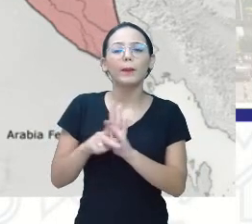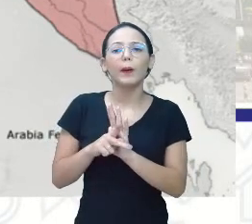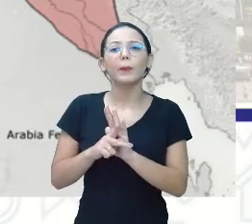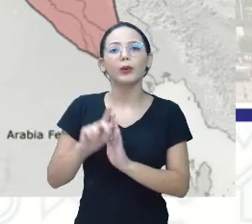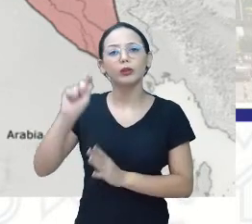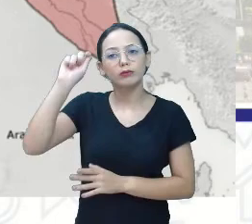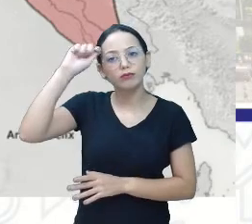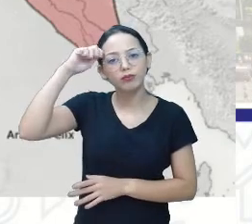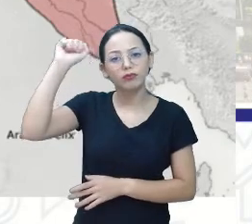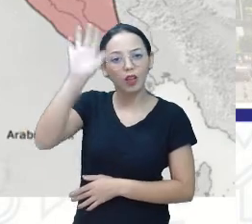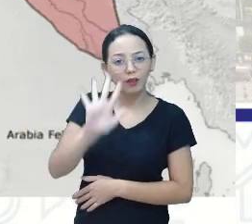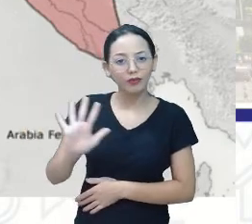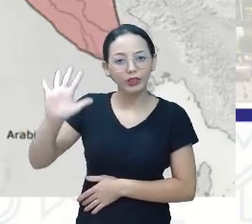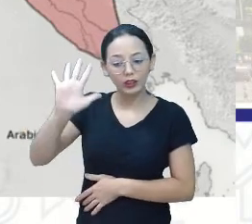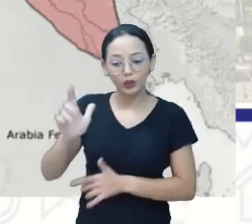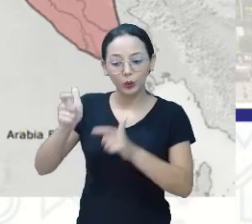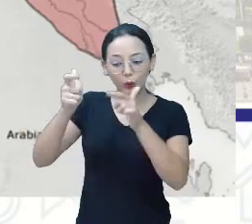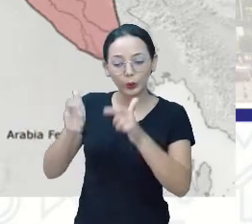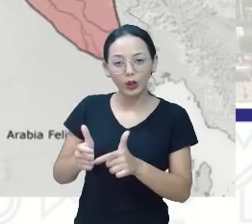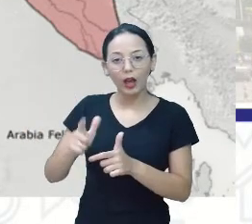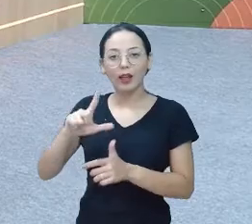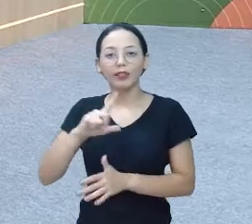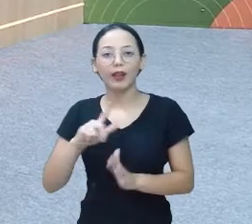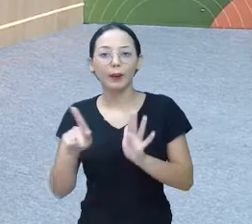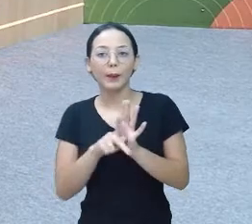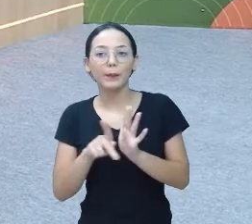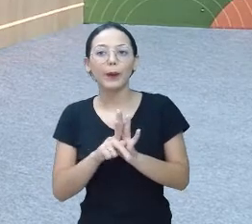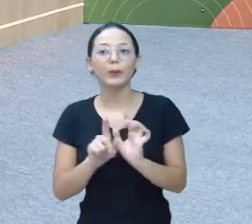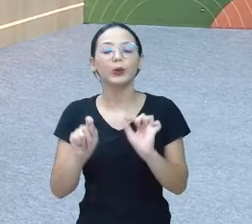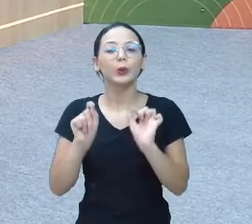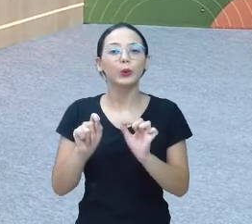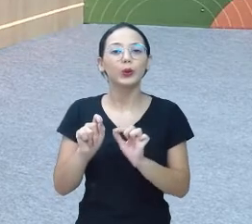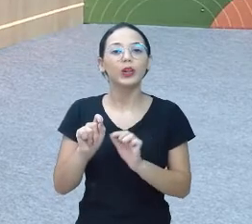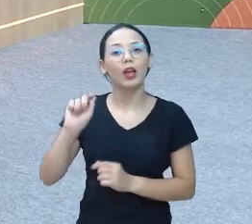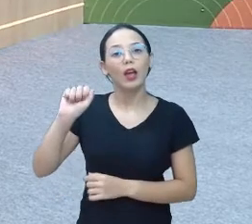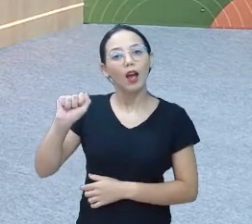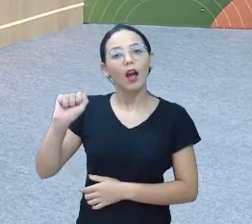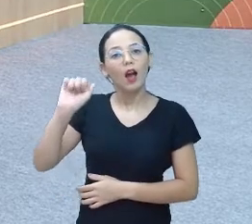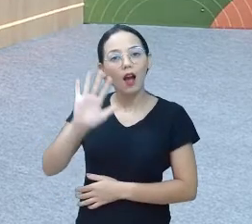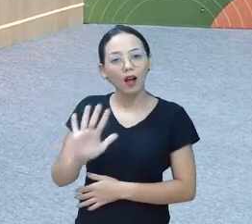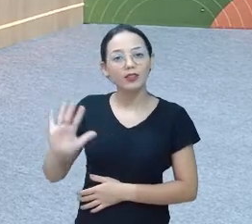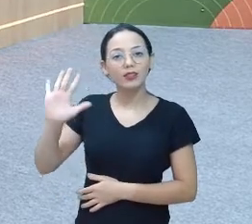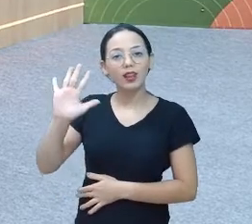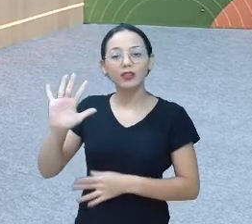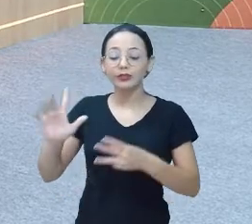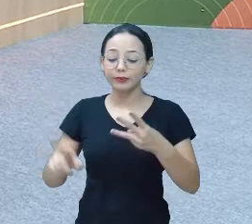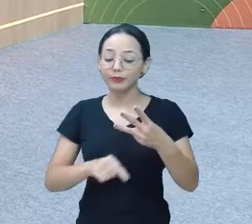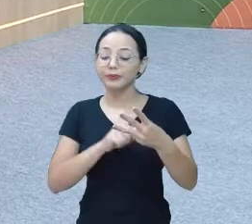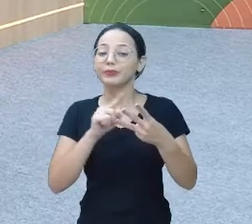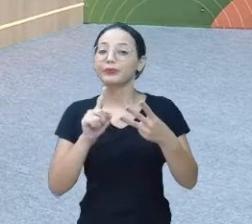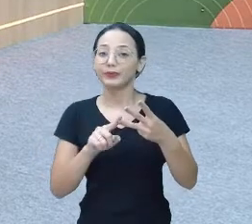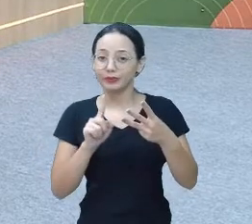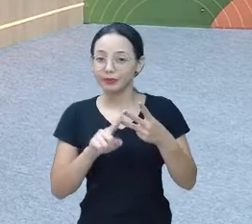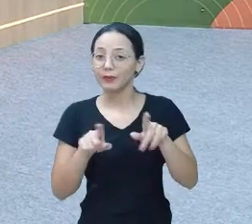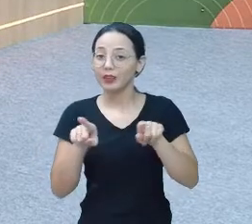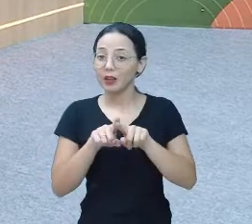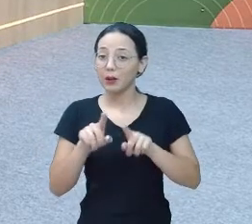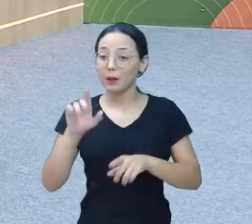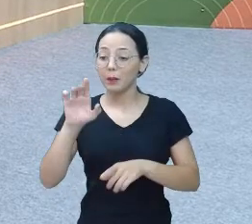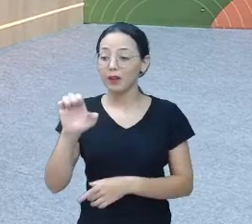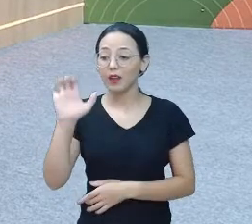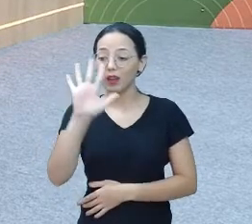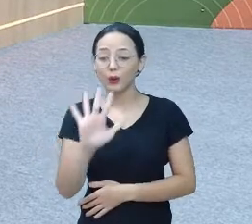continente africano, nós temos território no continente asiático, nós temos território no